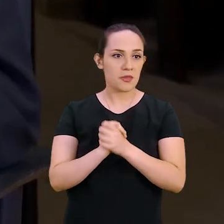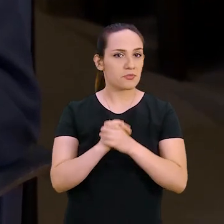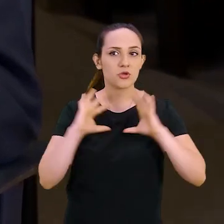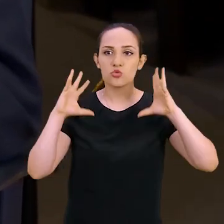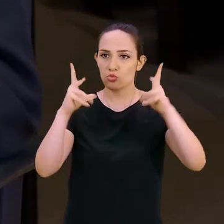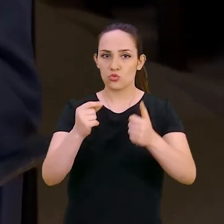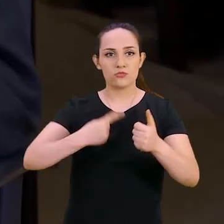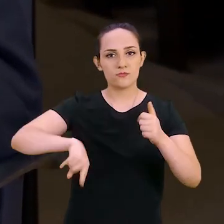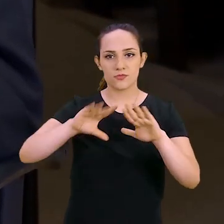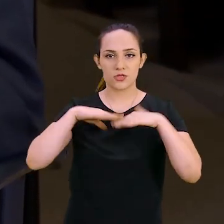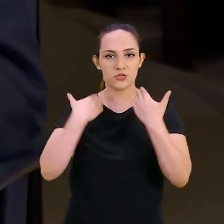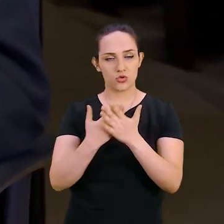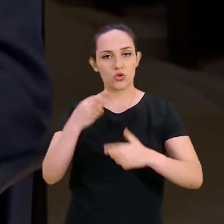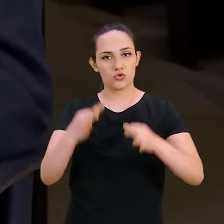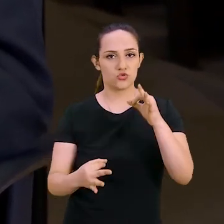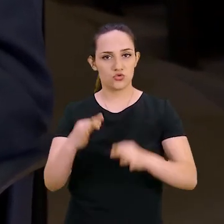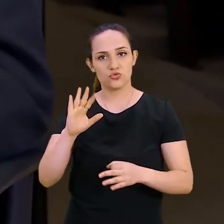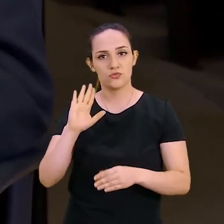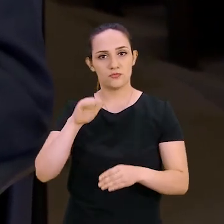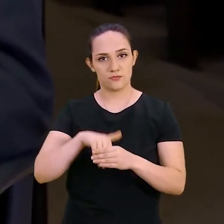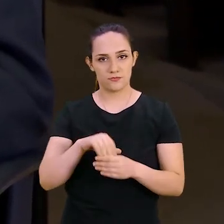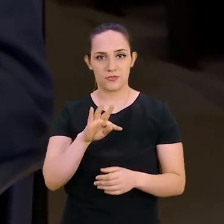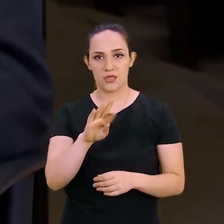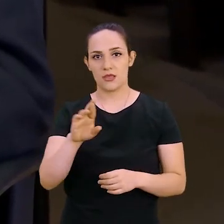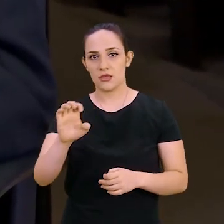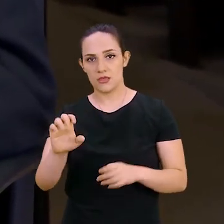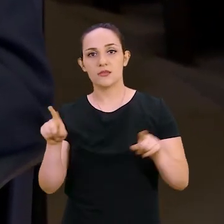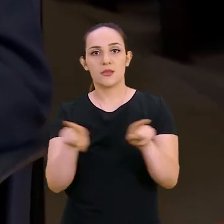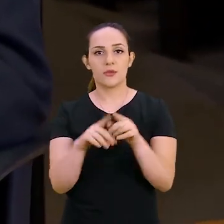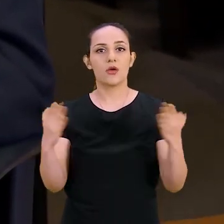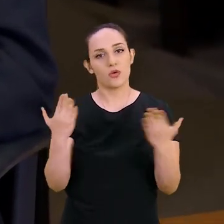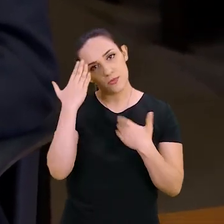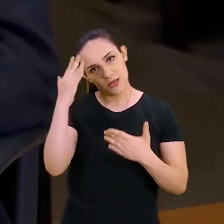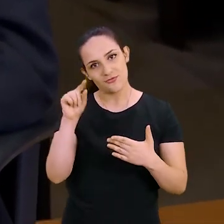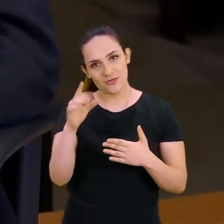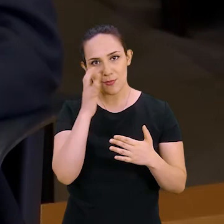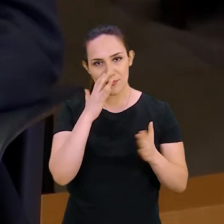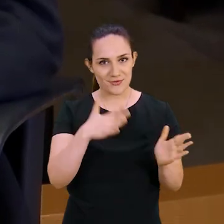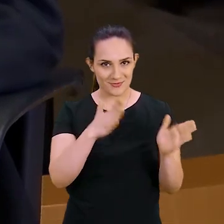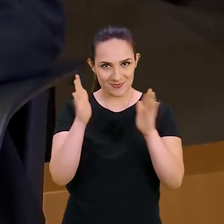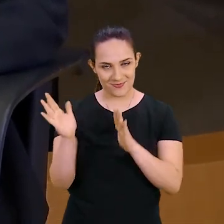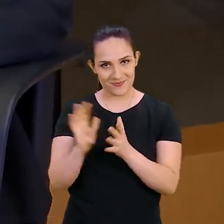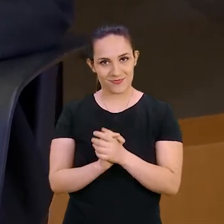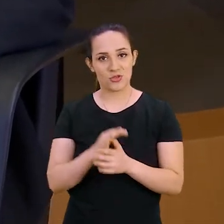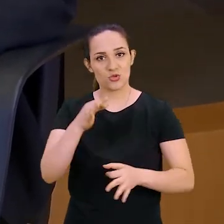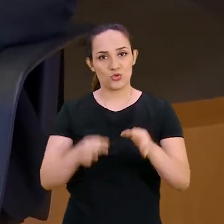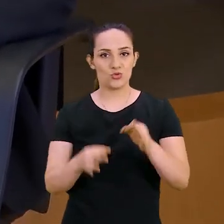bacana. Parabéns a toda a Escola Judiciária Eleitoral do TRMS e muito obrigado a